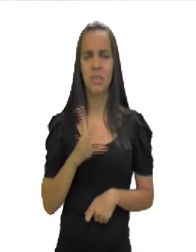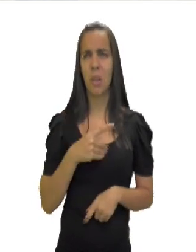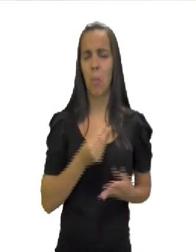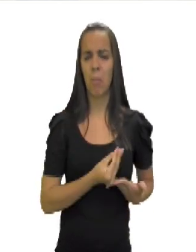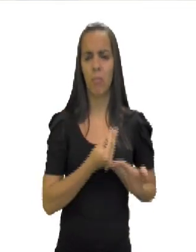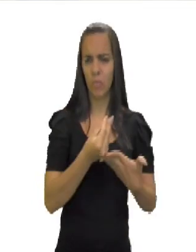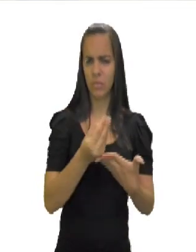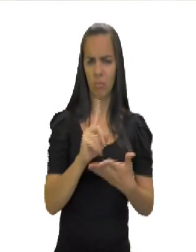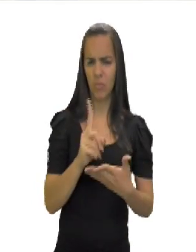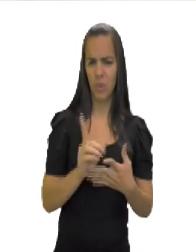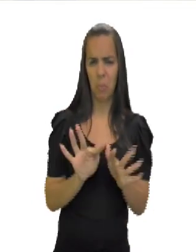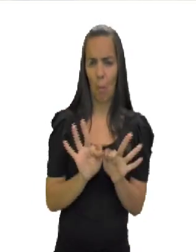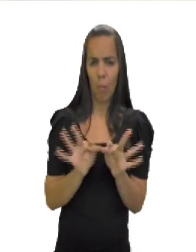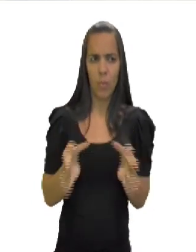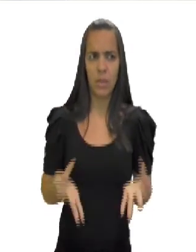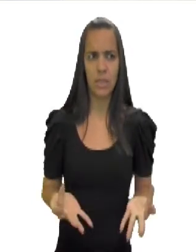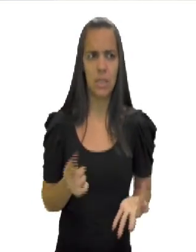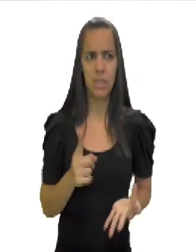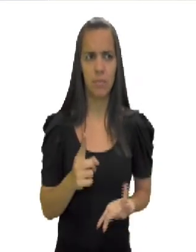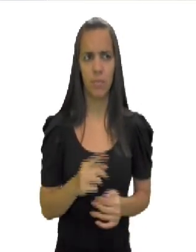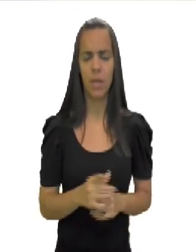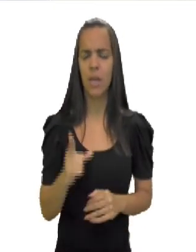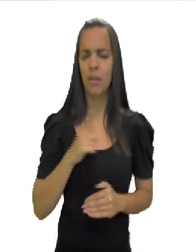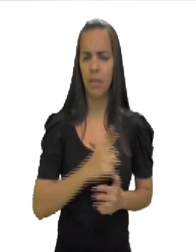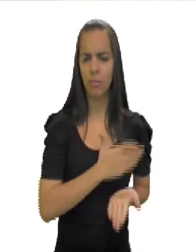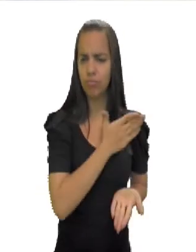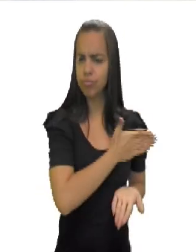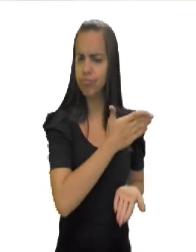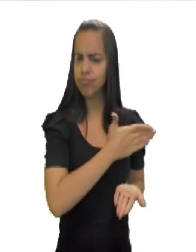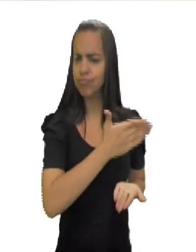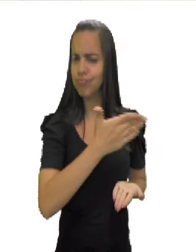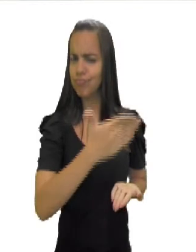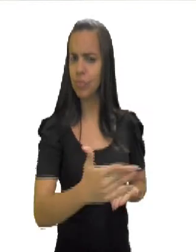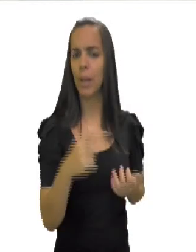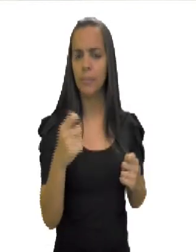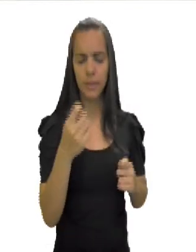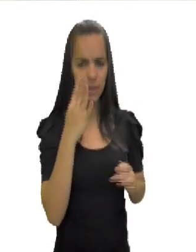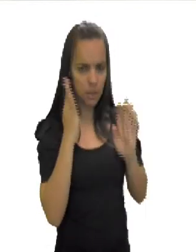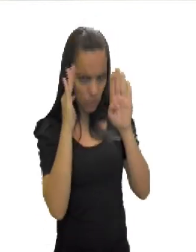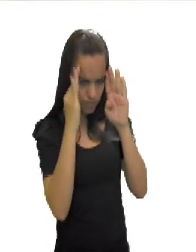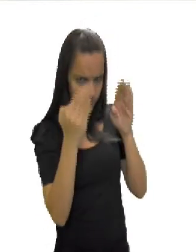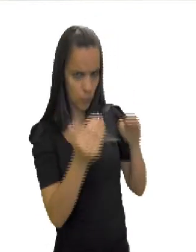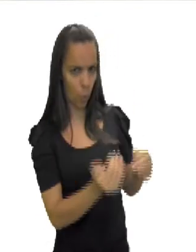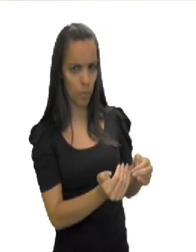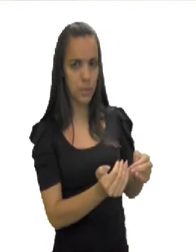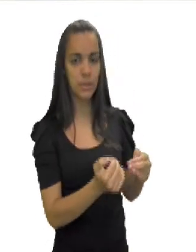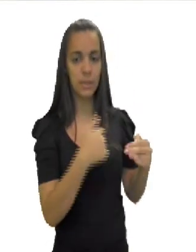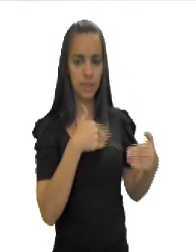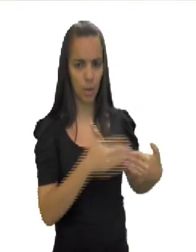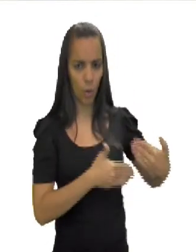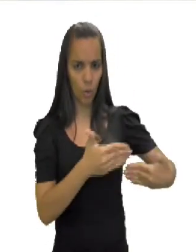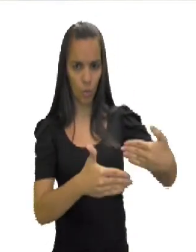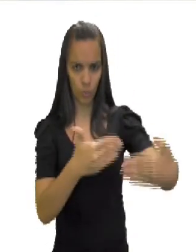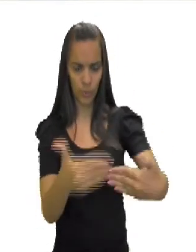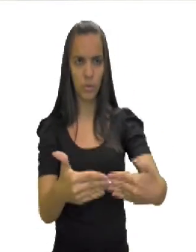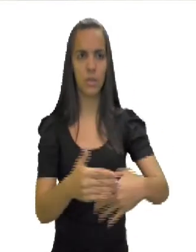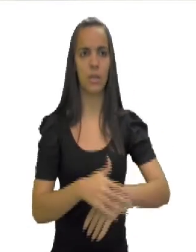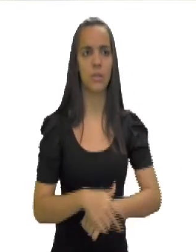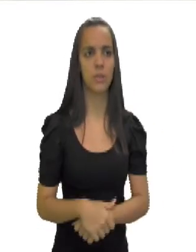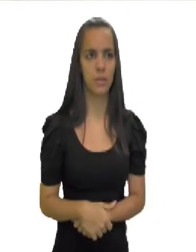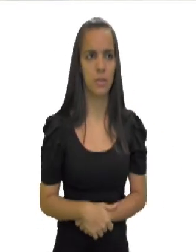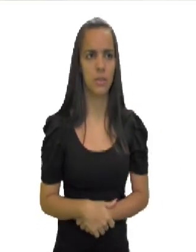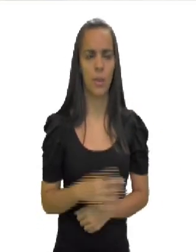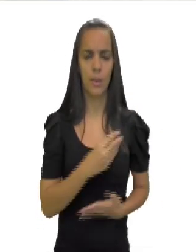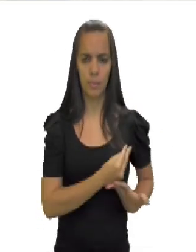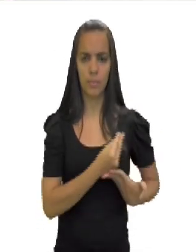simples. Existe todo um procedimento que deve ser seguido para que você possa fazer